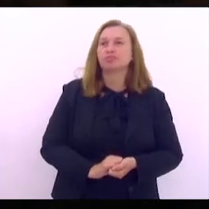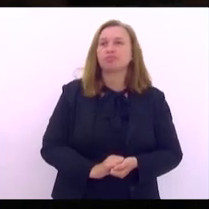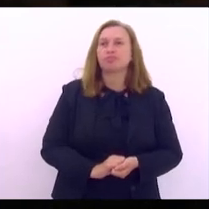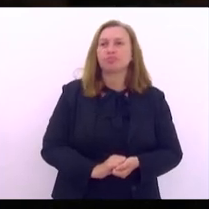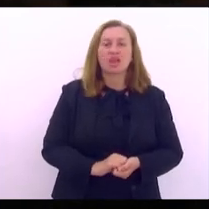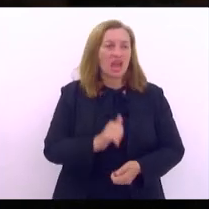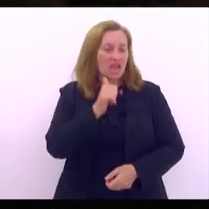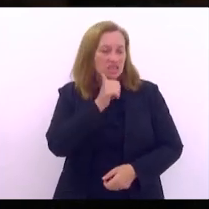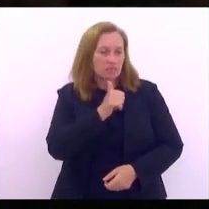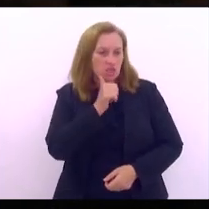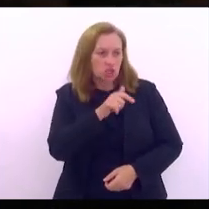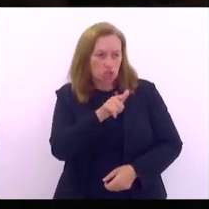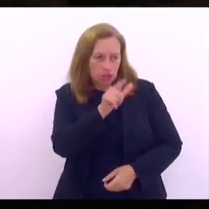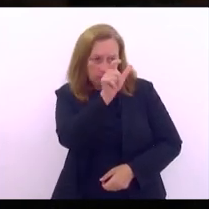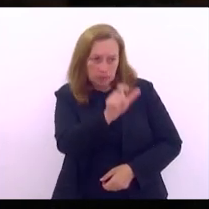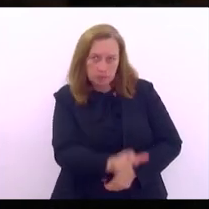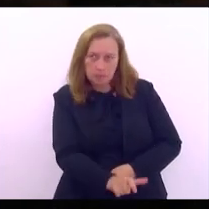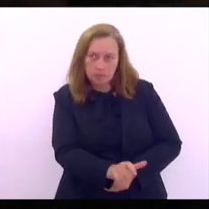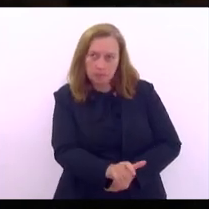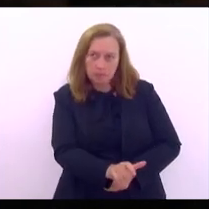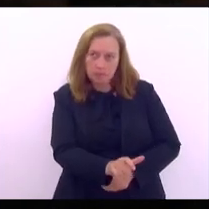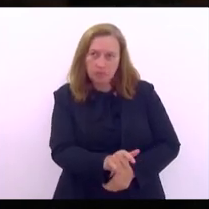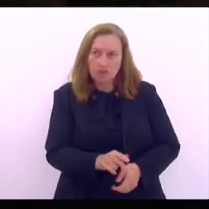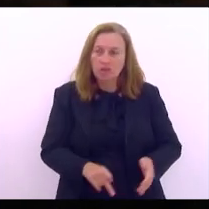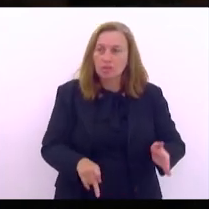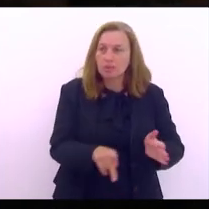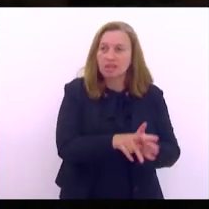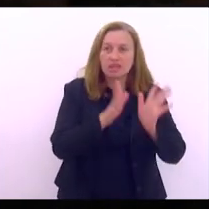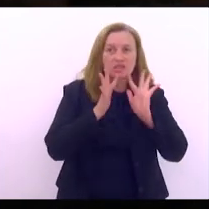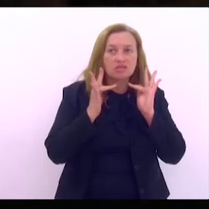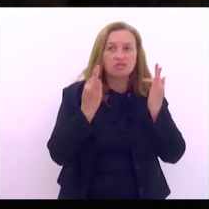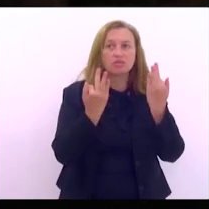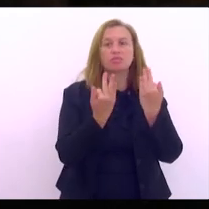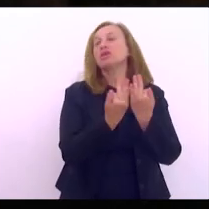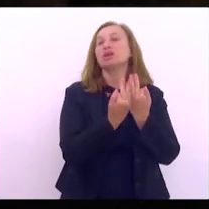essa menina que faz parte de uma família